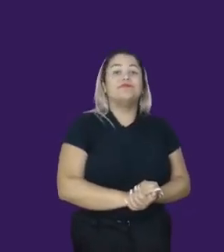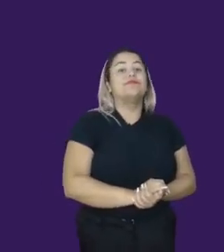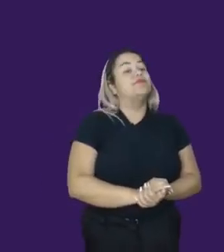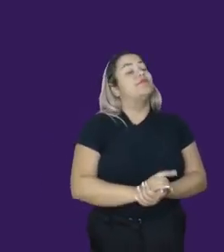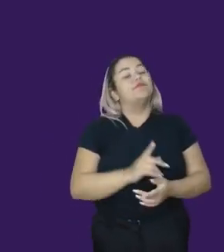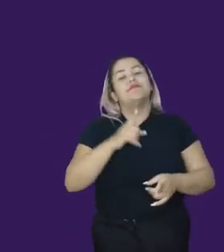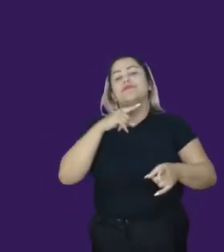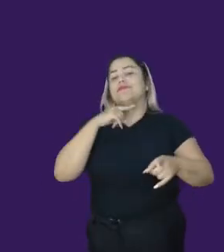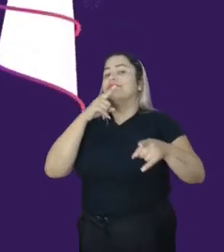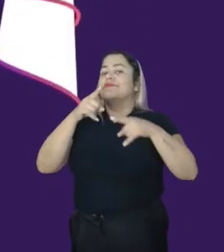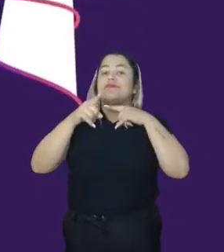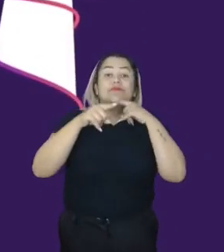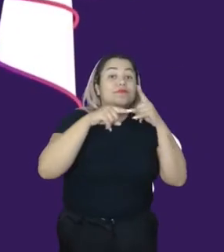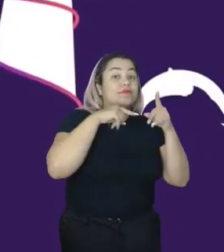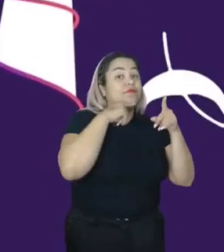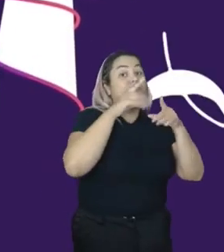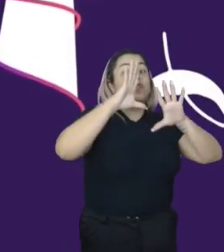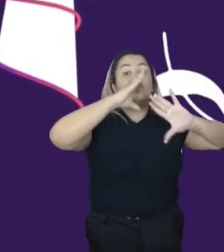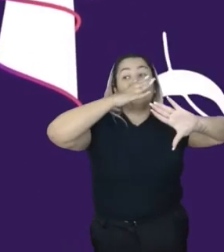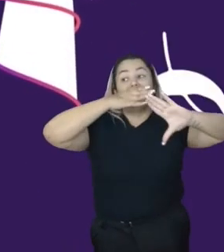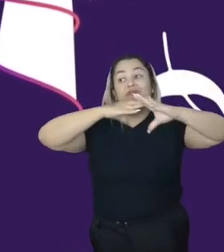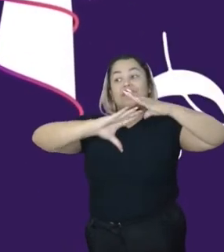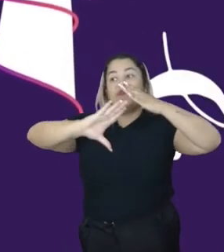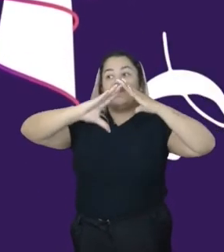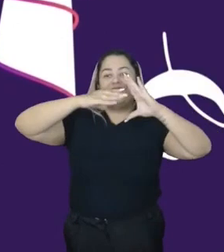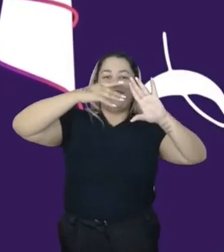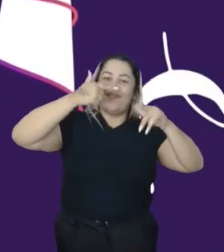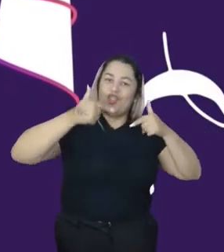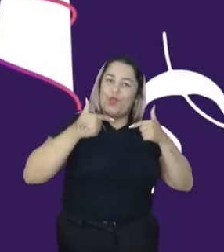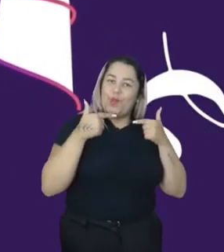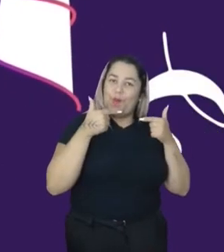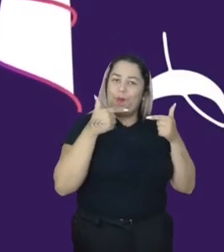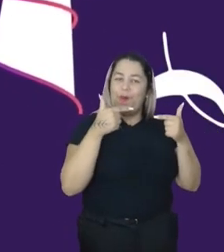Ninguém vai me impedir de cantar e lutar